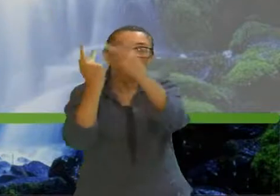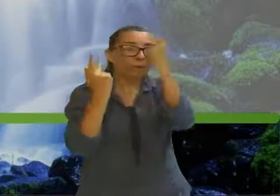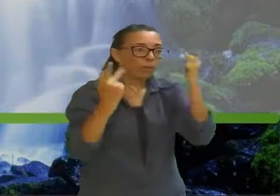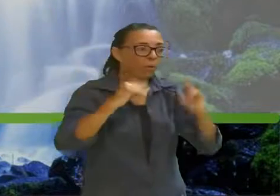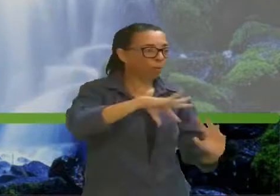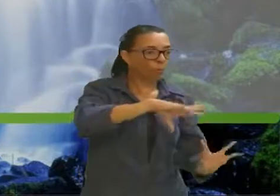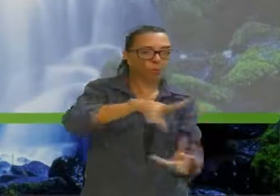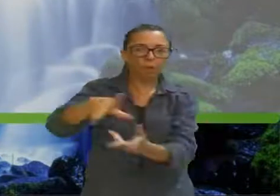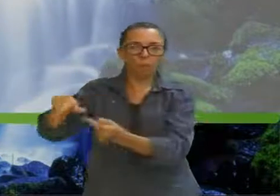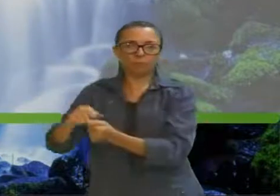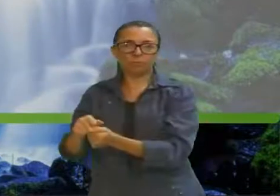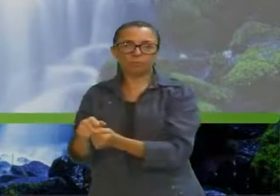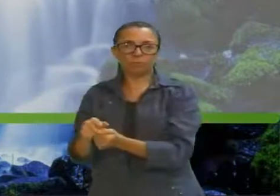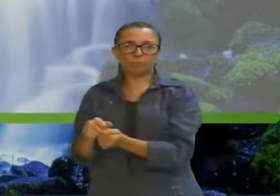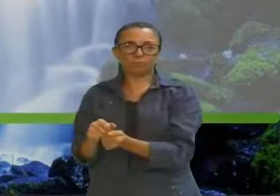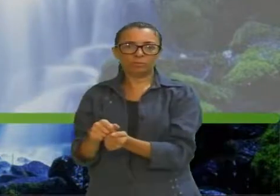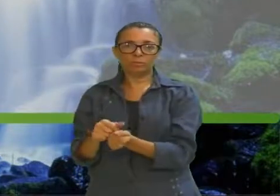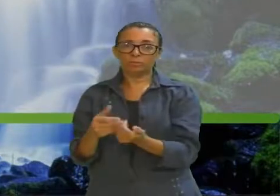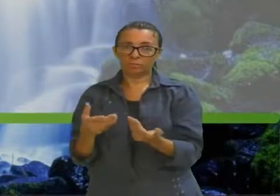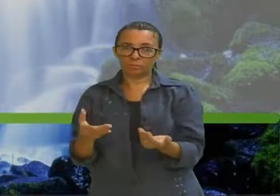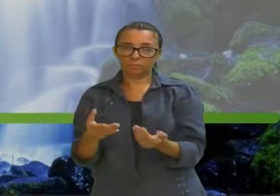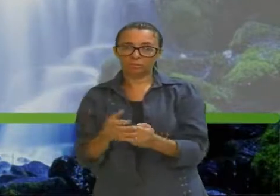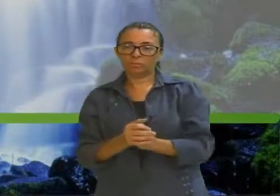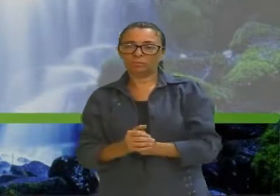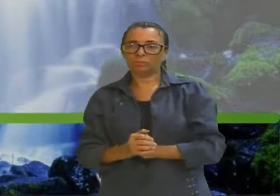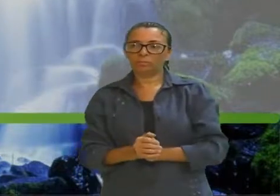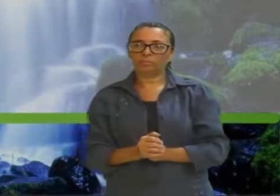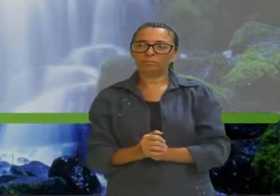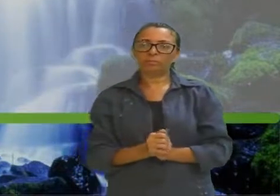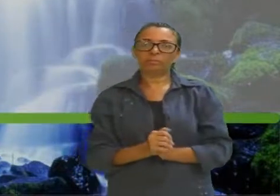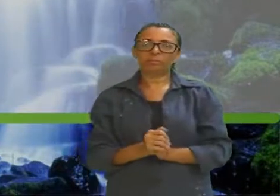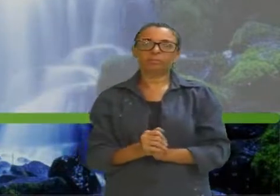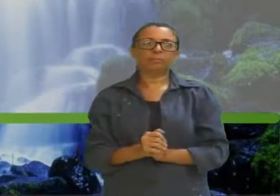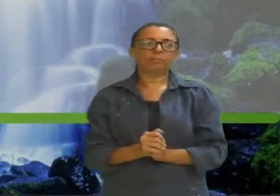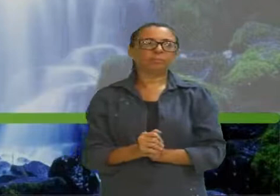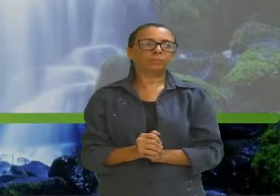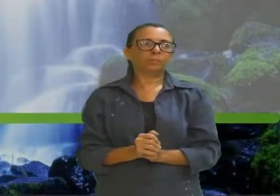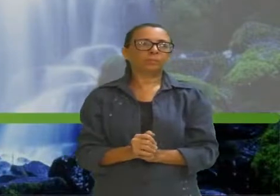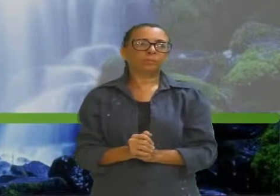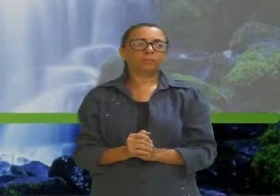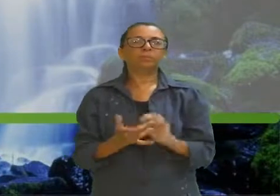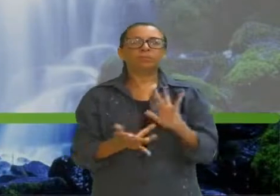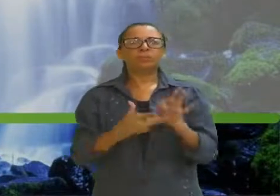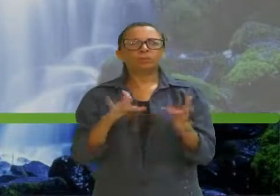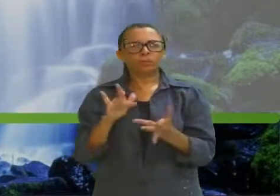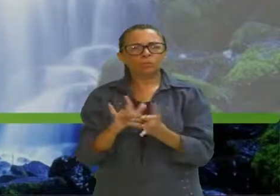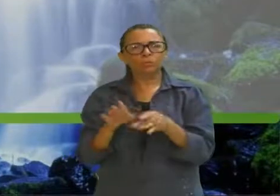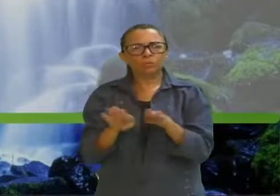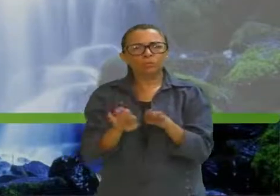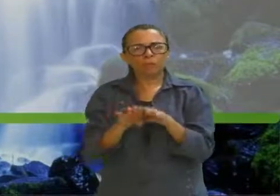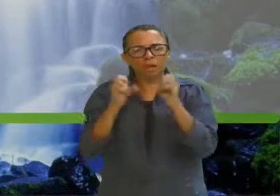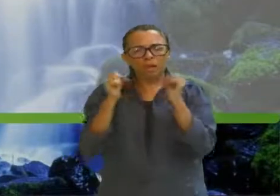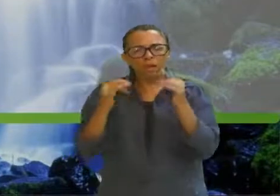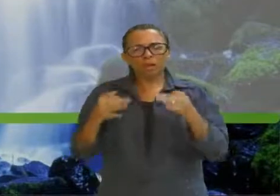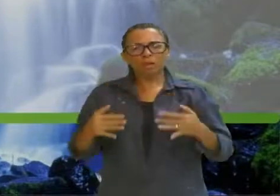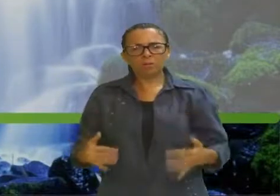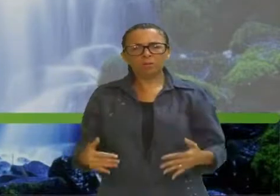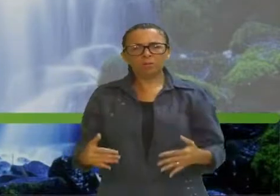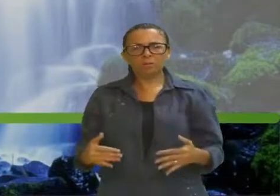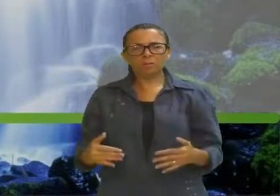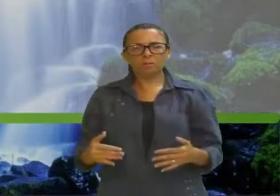Bom, Jesus disse claramente que é pela obediência que a pessoa mostra seu relacionamento de amor com